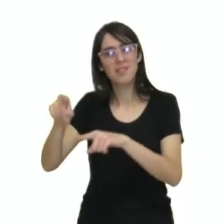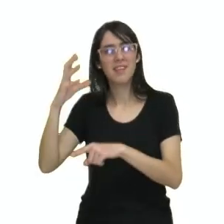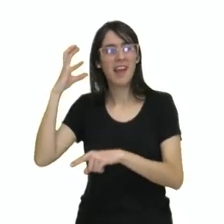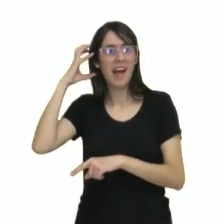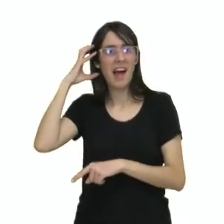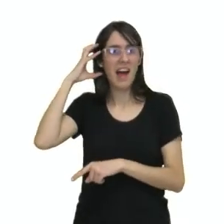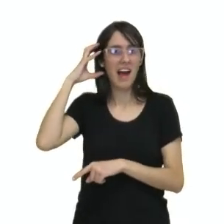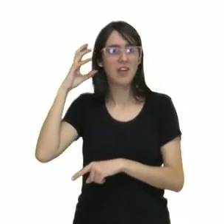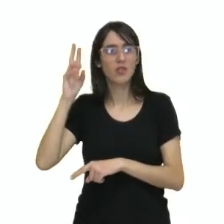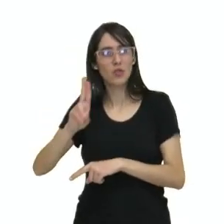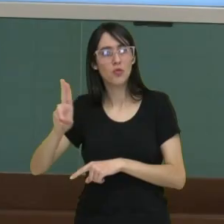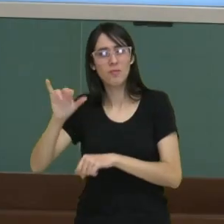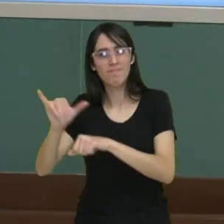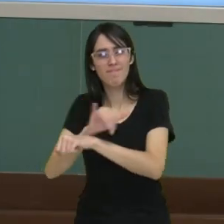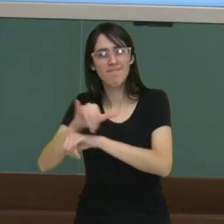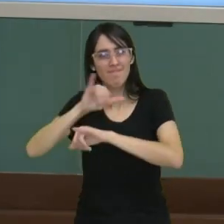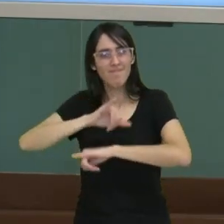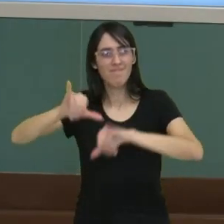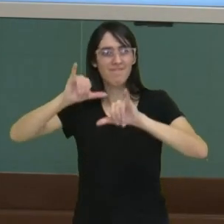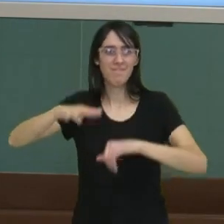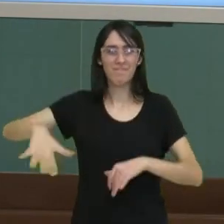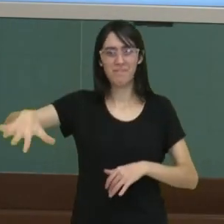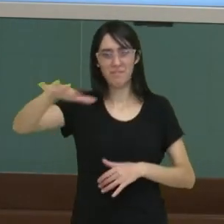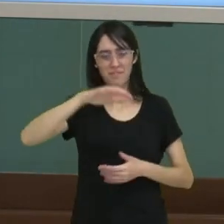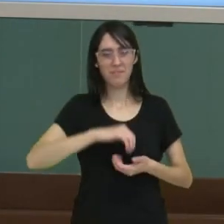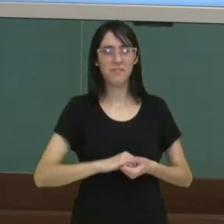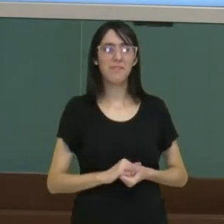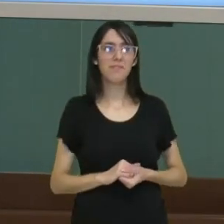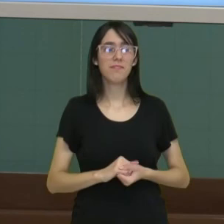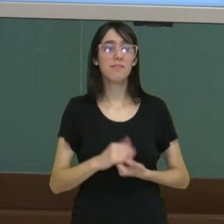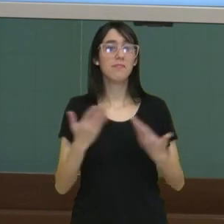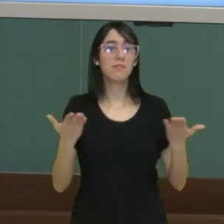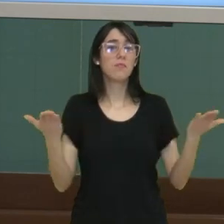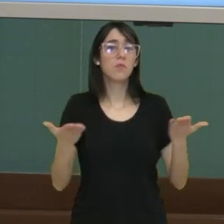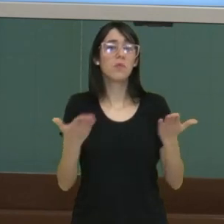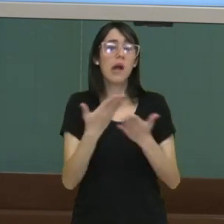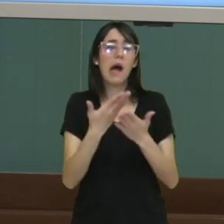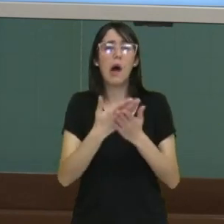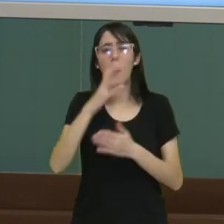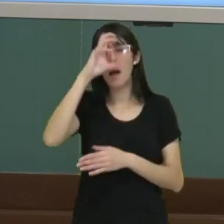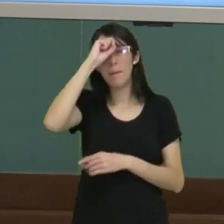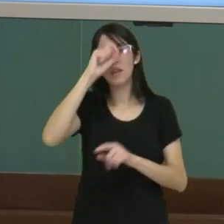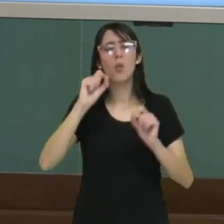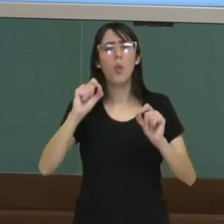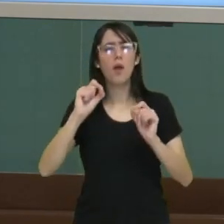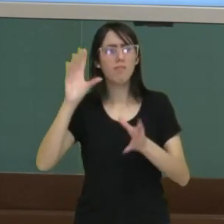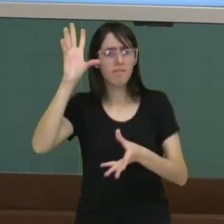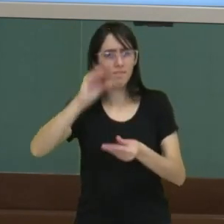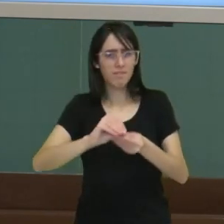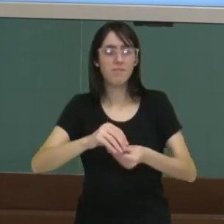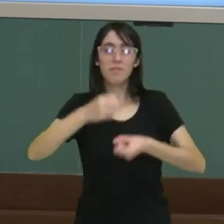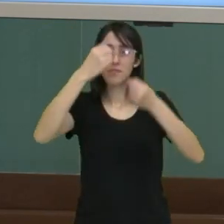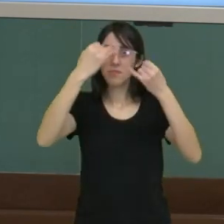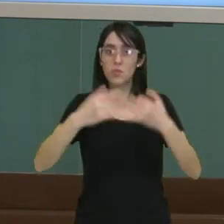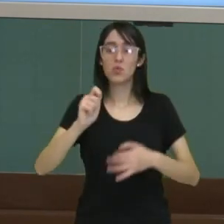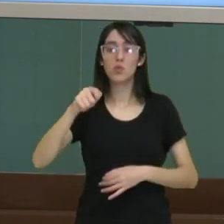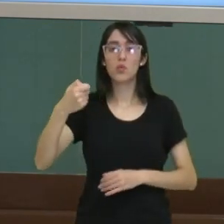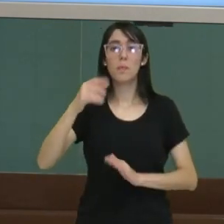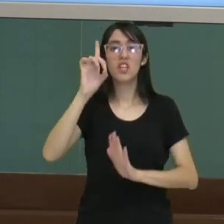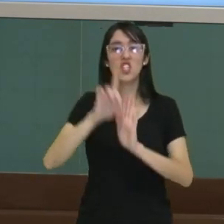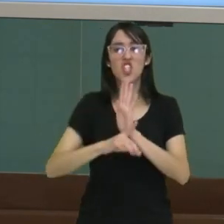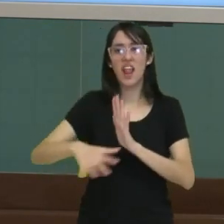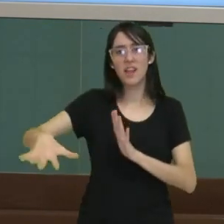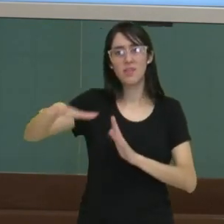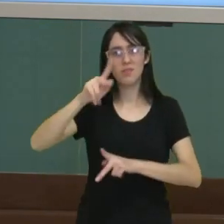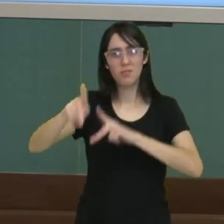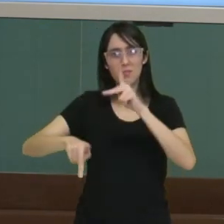de propaganda. Beleza, galera? Então, o que a gente viu nesta aula? A gente viu que os direitos sociais e trabalhistas